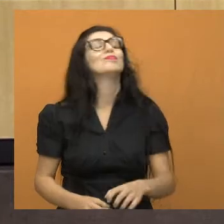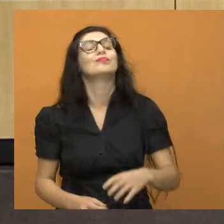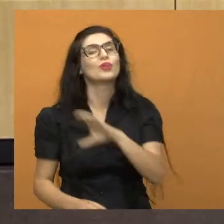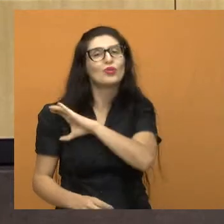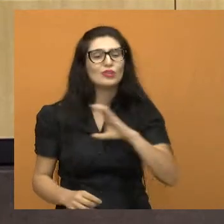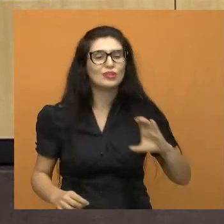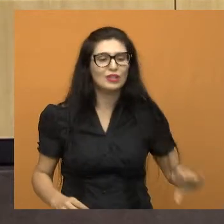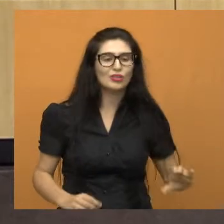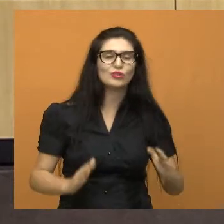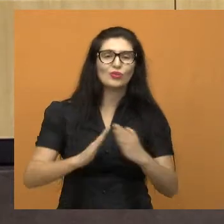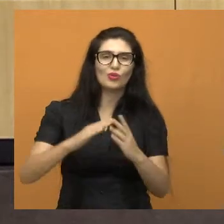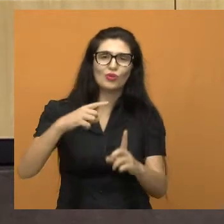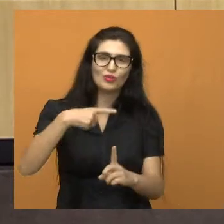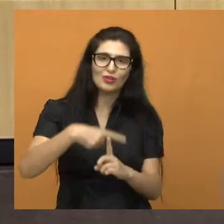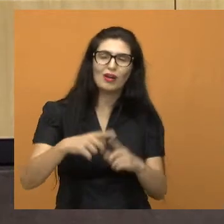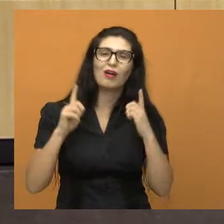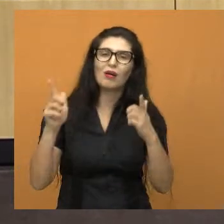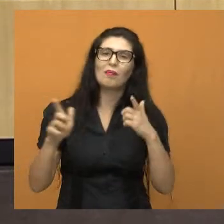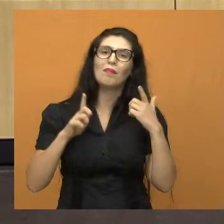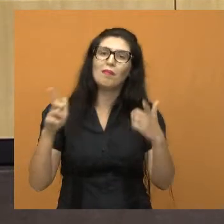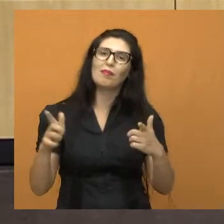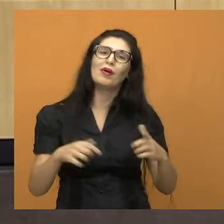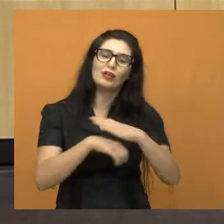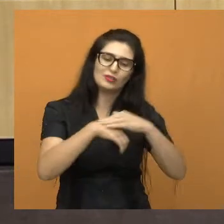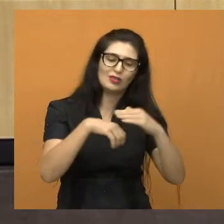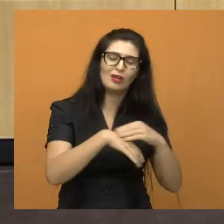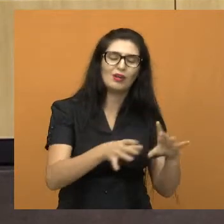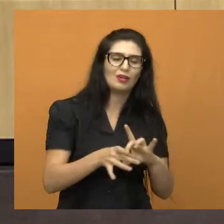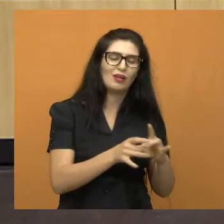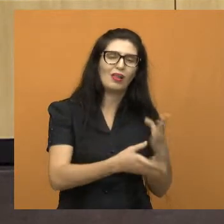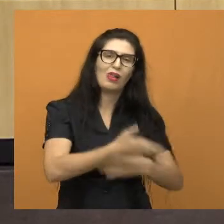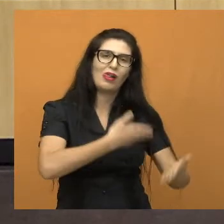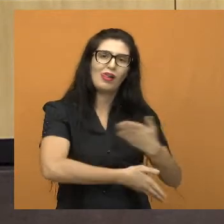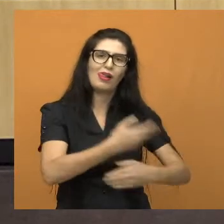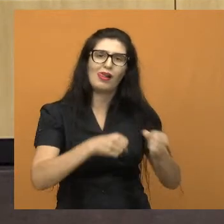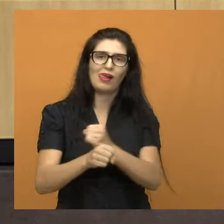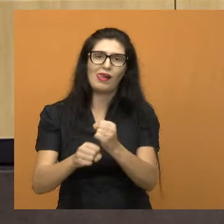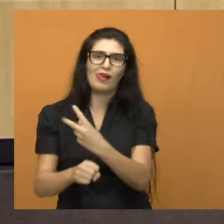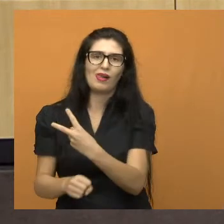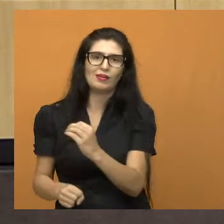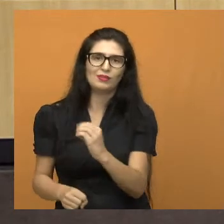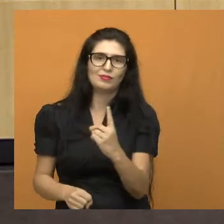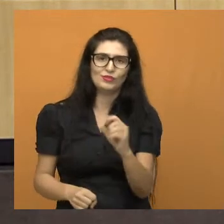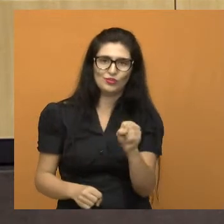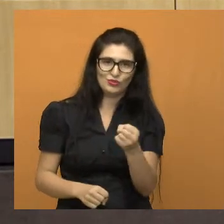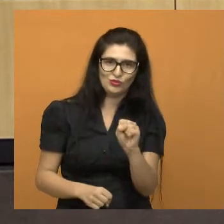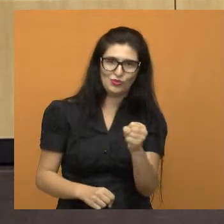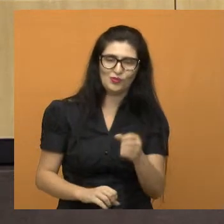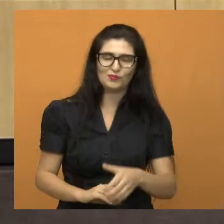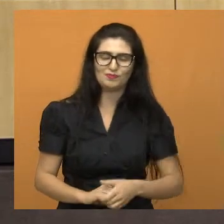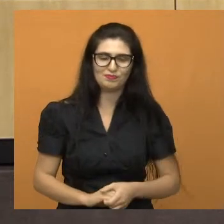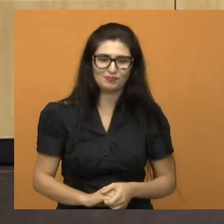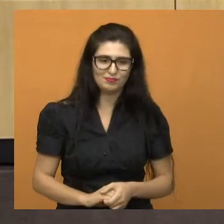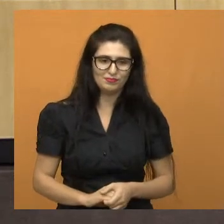da campanha de Fraternidade 2018, para que ele discorra sobre o tema da campanha de Fraternidade.